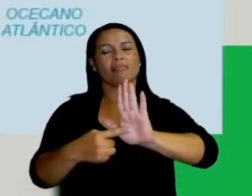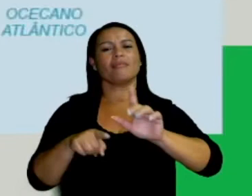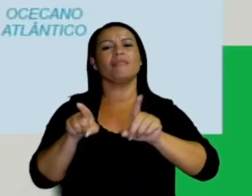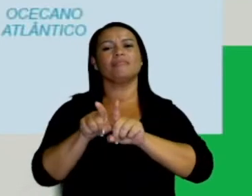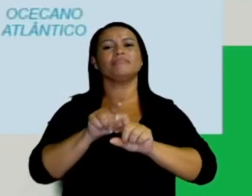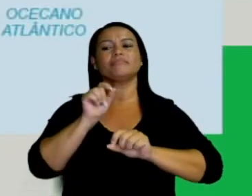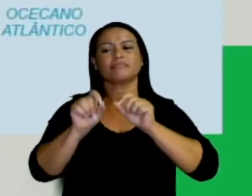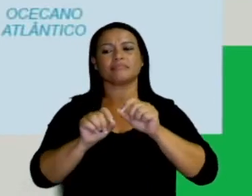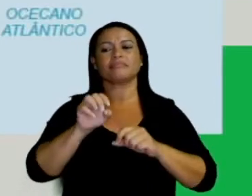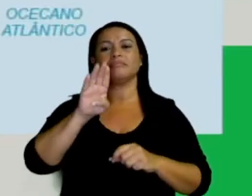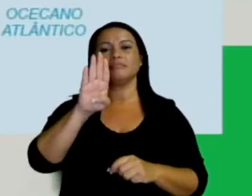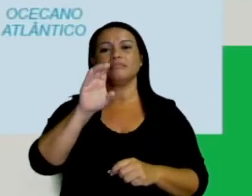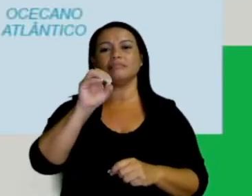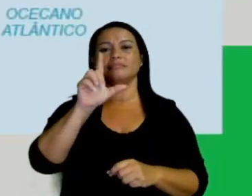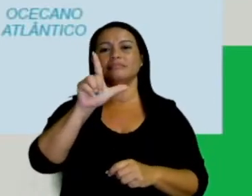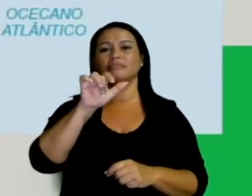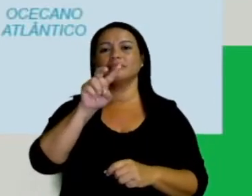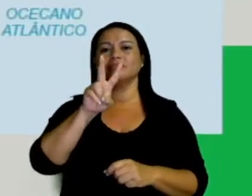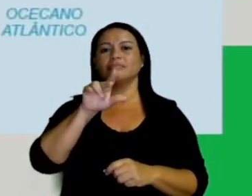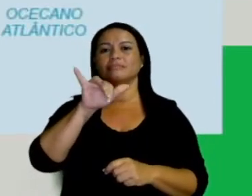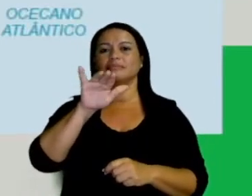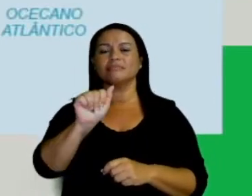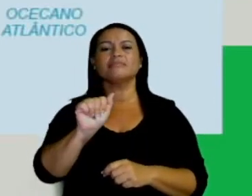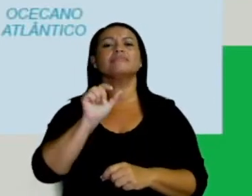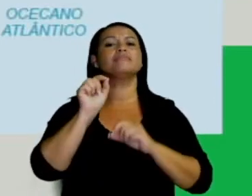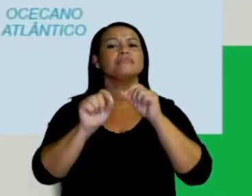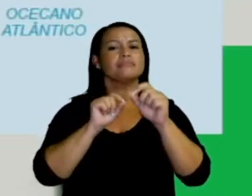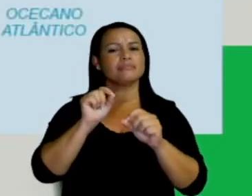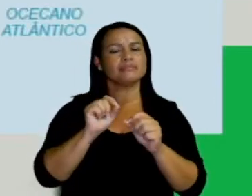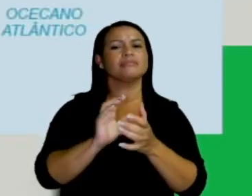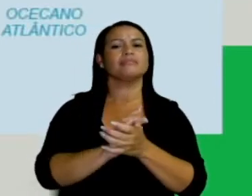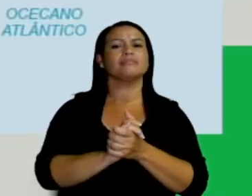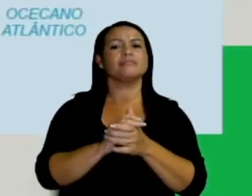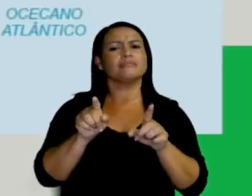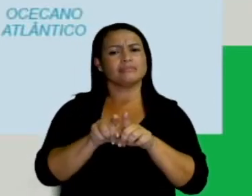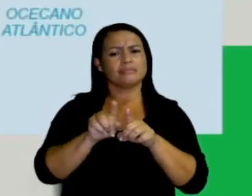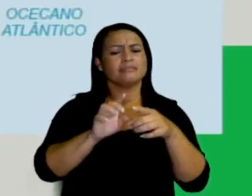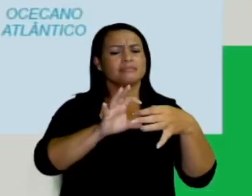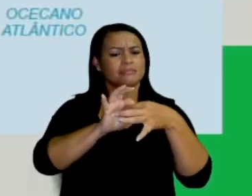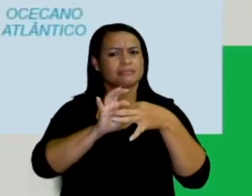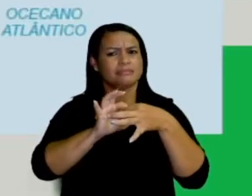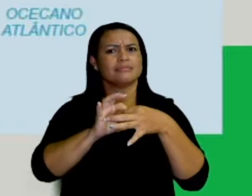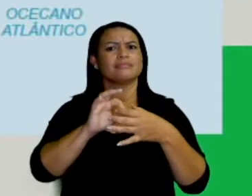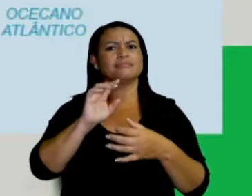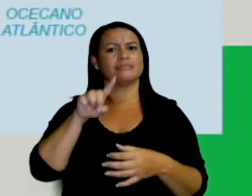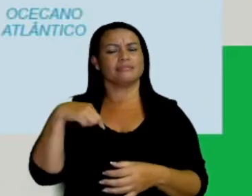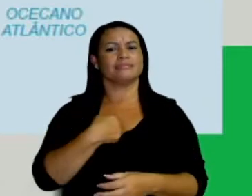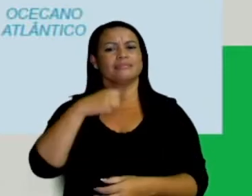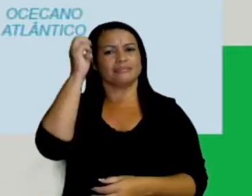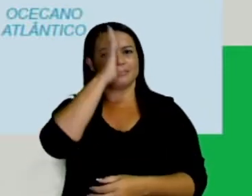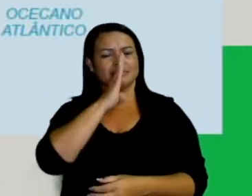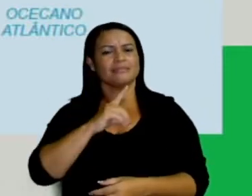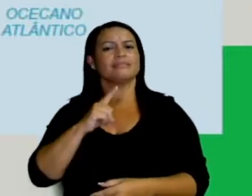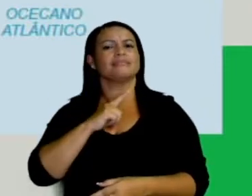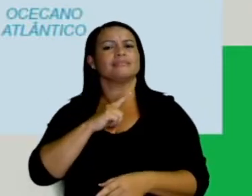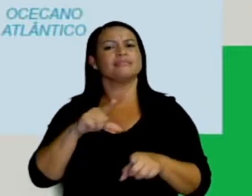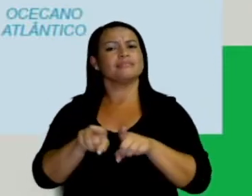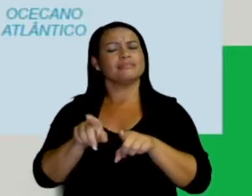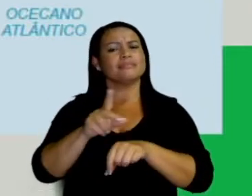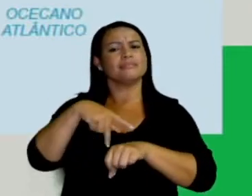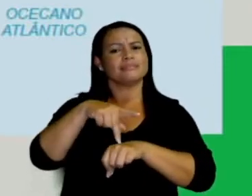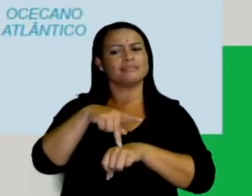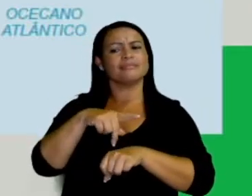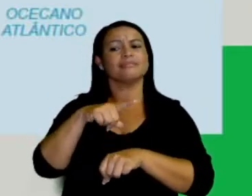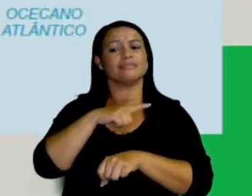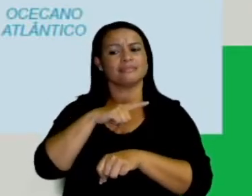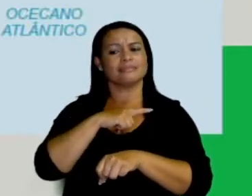país que tem, né, o maior limite fronteiriço com o nosso país, né, com mais de 3.400 quilômetros de extensão de fronteira com o